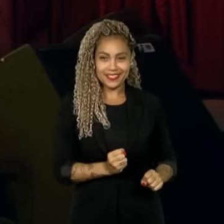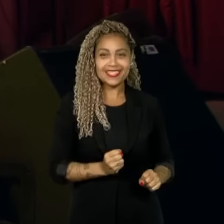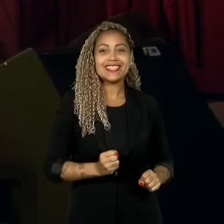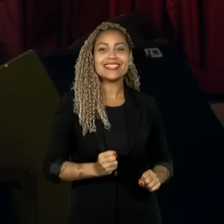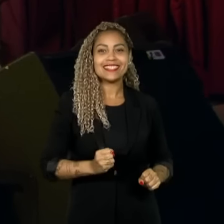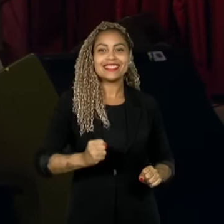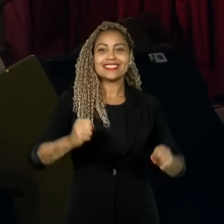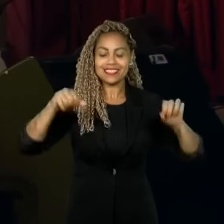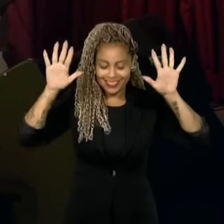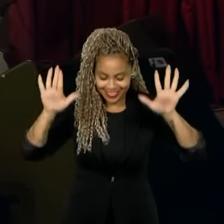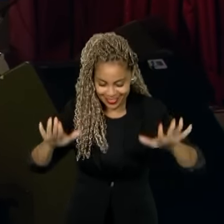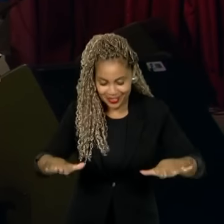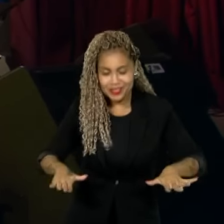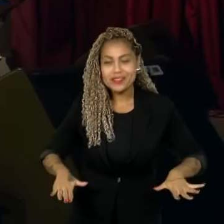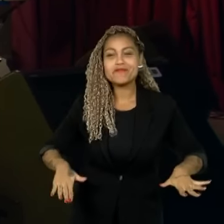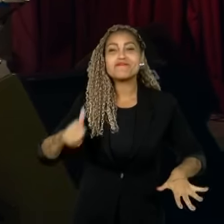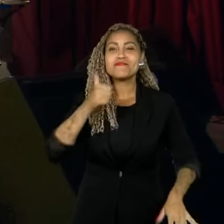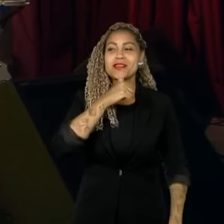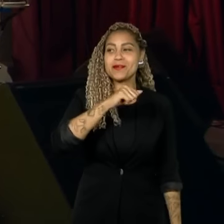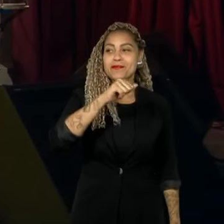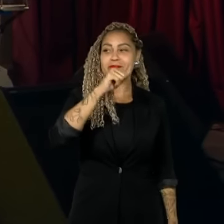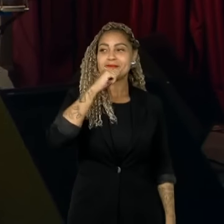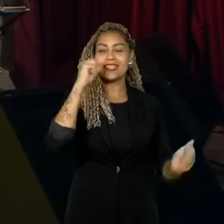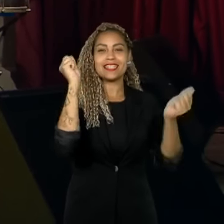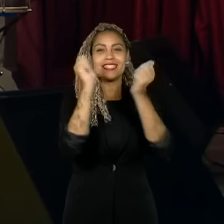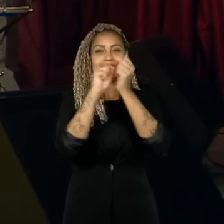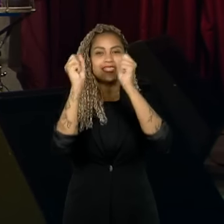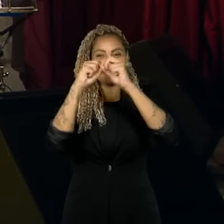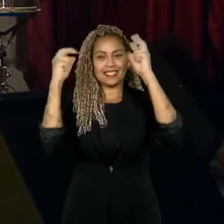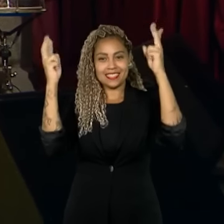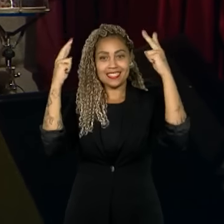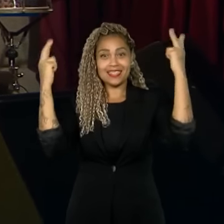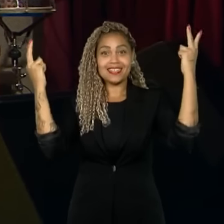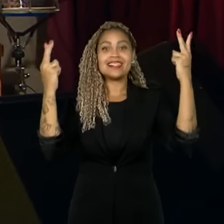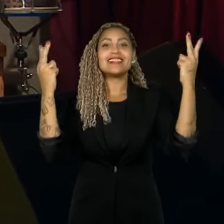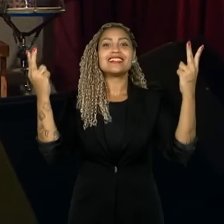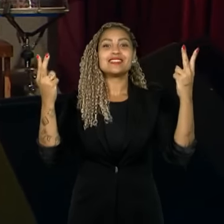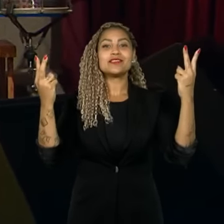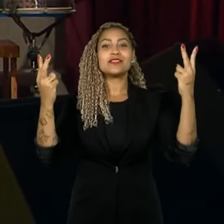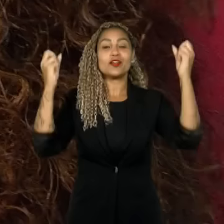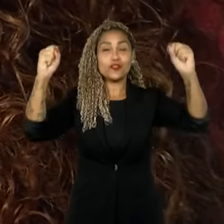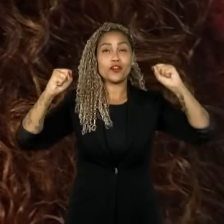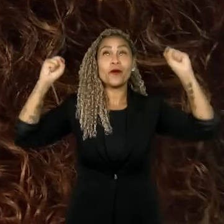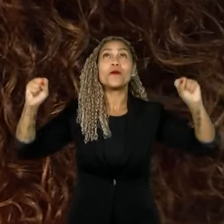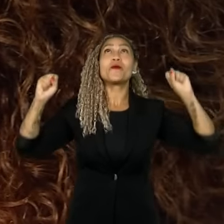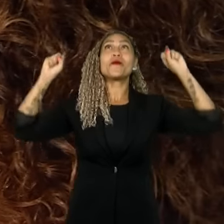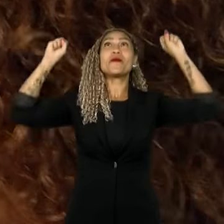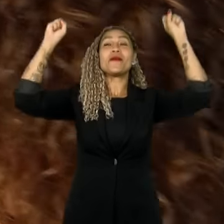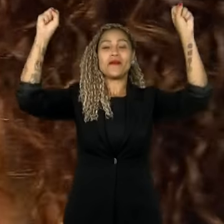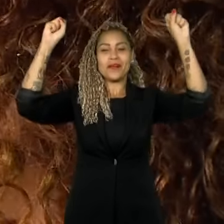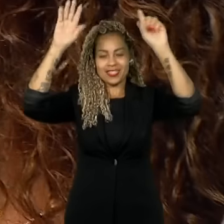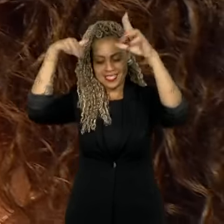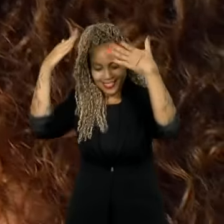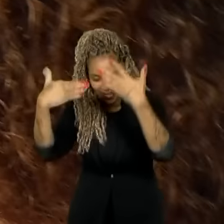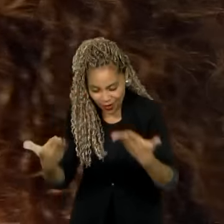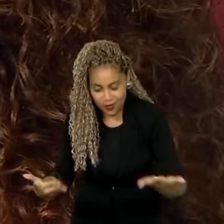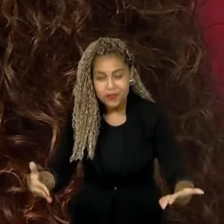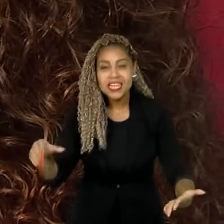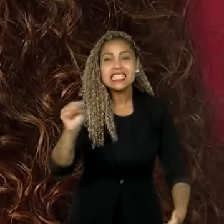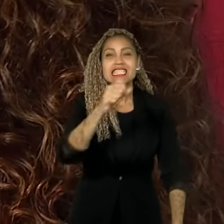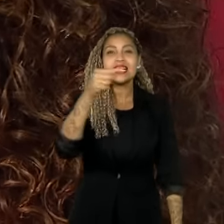Epa, rei minha mãe Ansã. Salve São Pedro, Caô Cabecilê Xangô. Salve São Sebastião, Oquearô